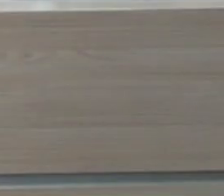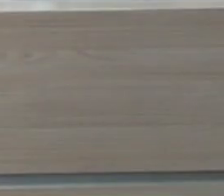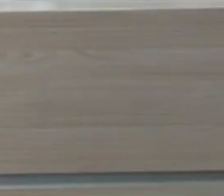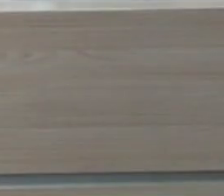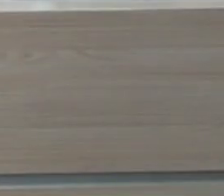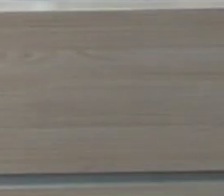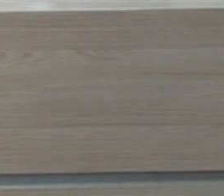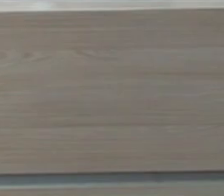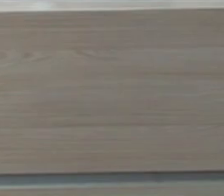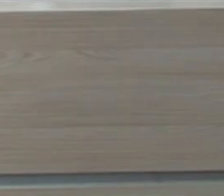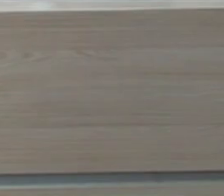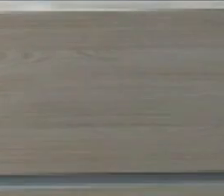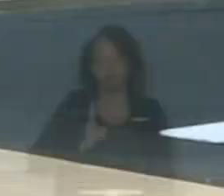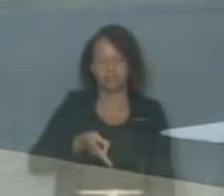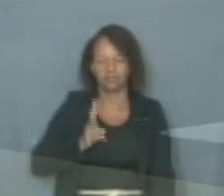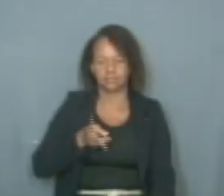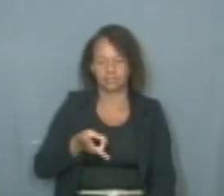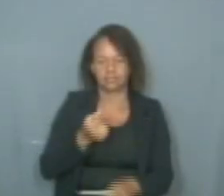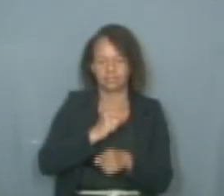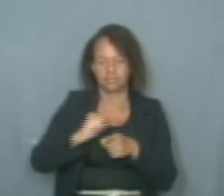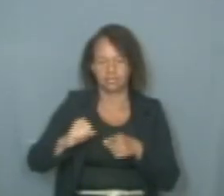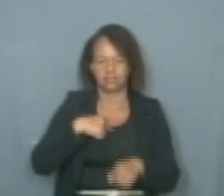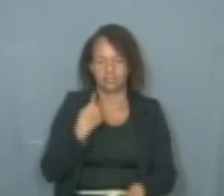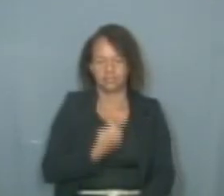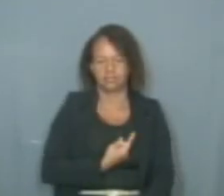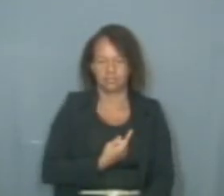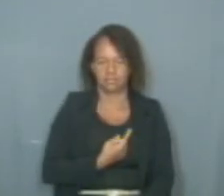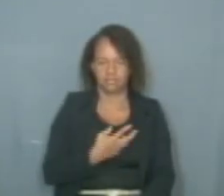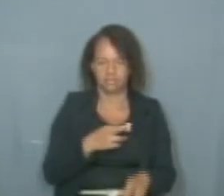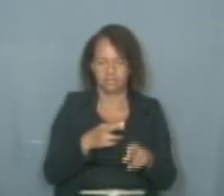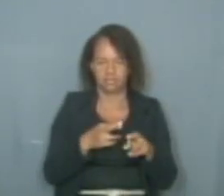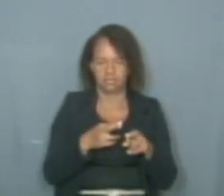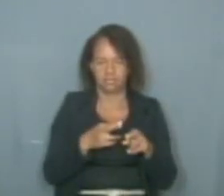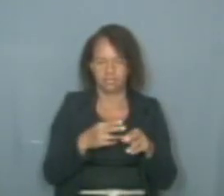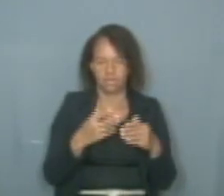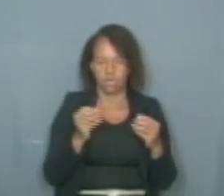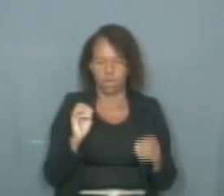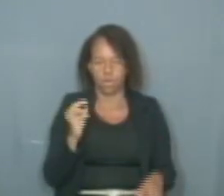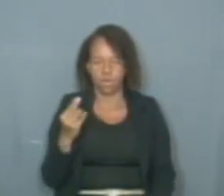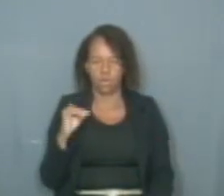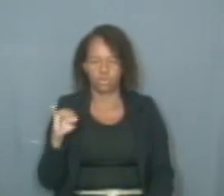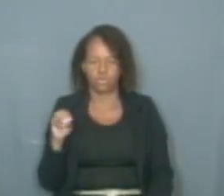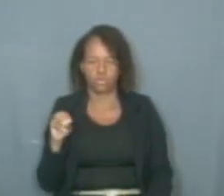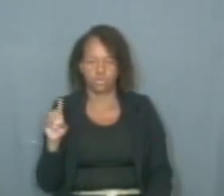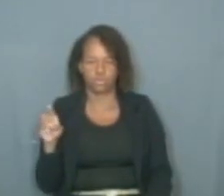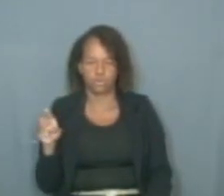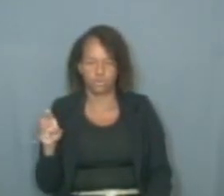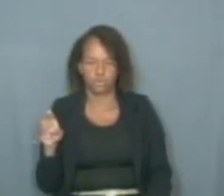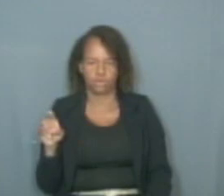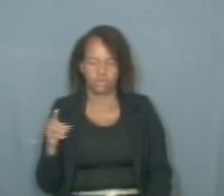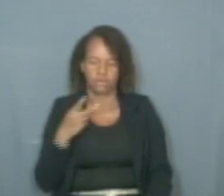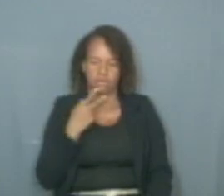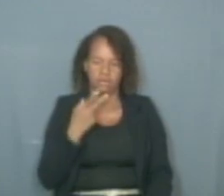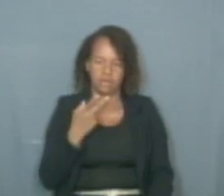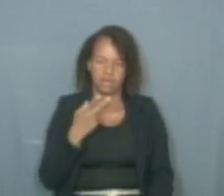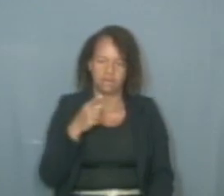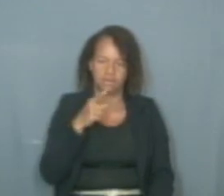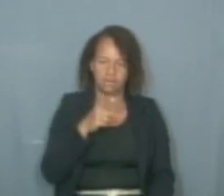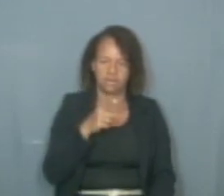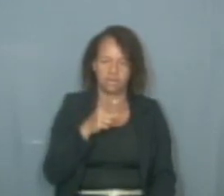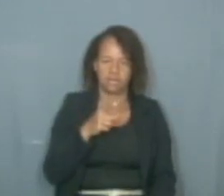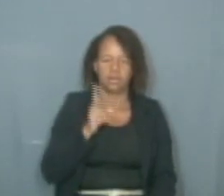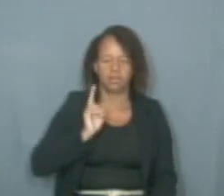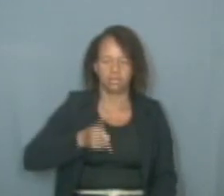Eu vou continuar na defesa dos meus recursos, ou o Jô, que pediu, vai fazer Vossa logo? Excelência